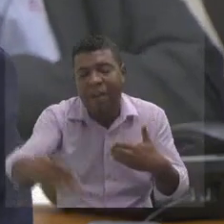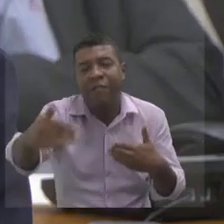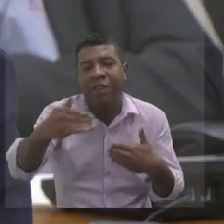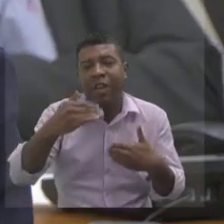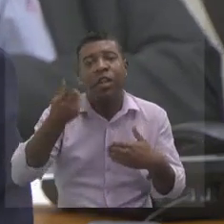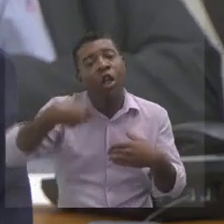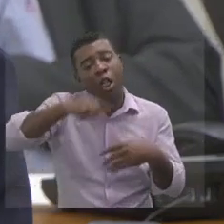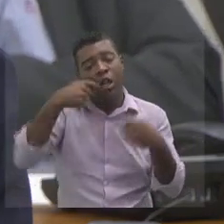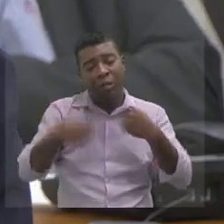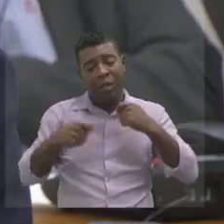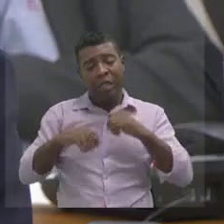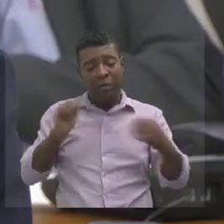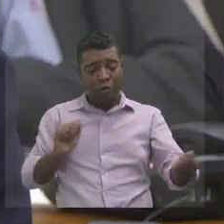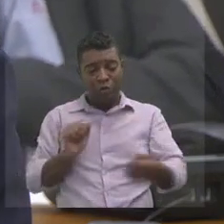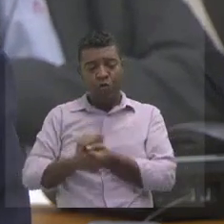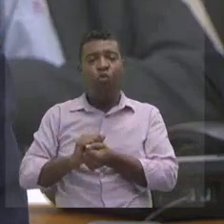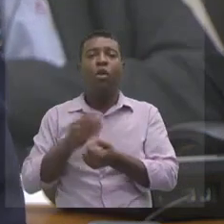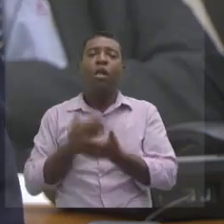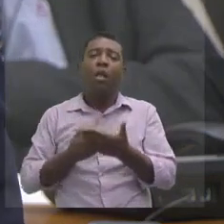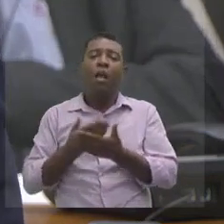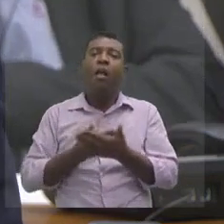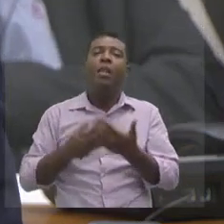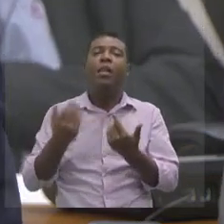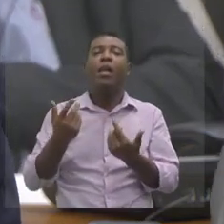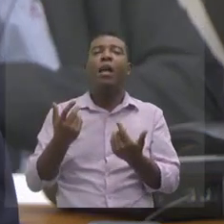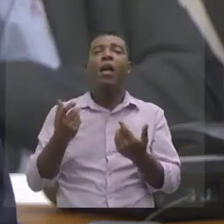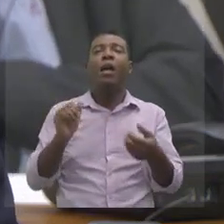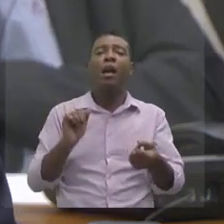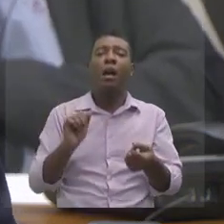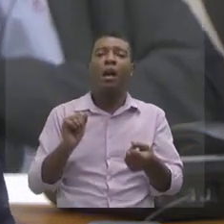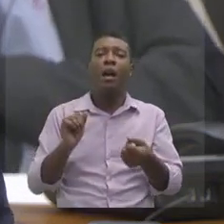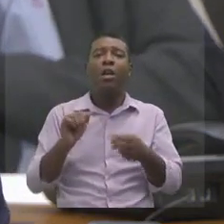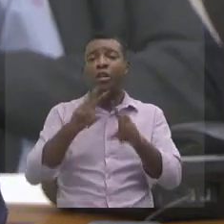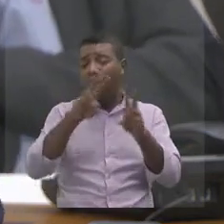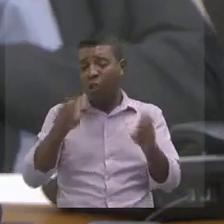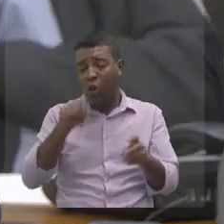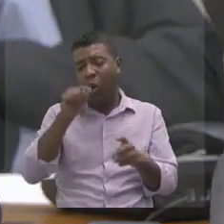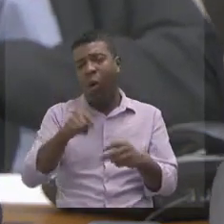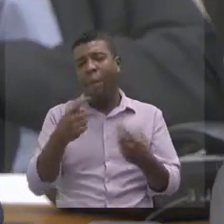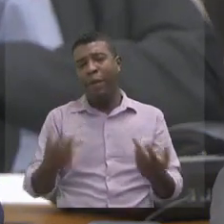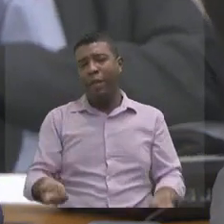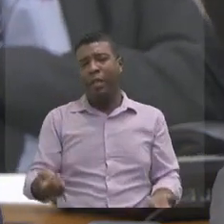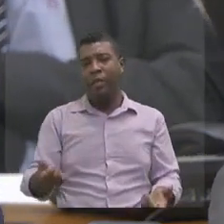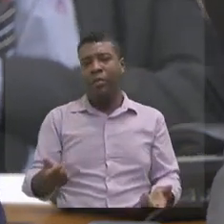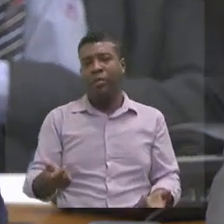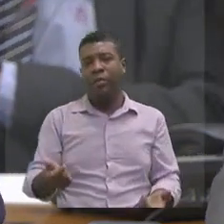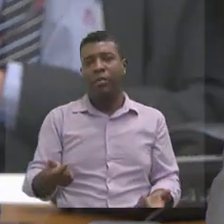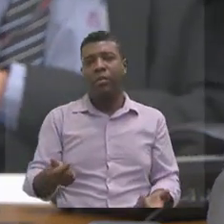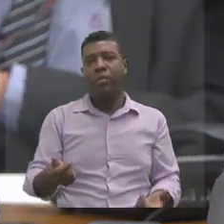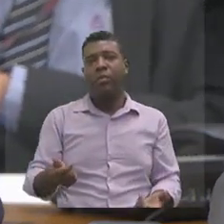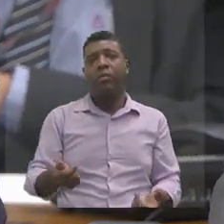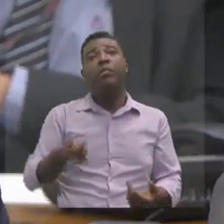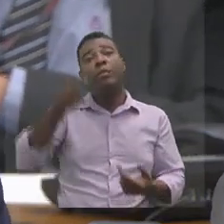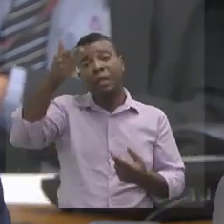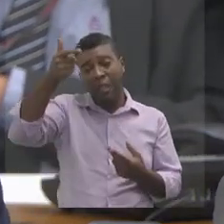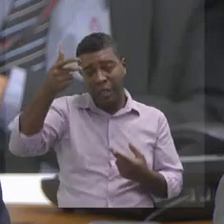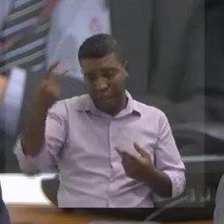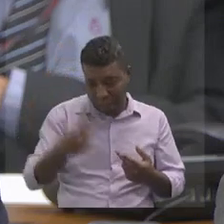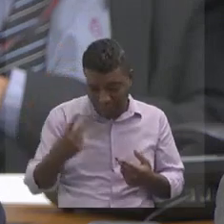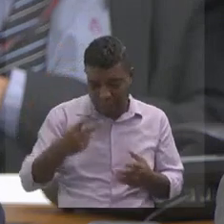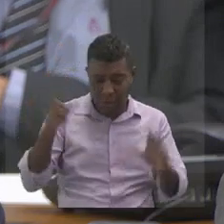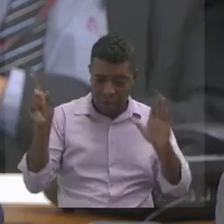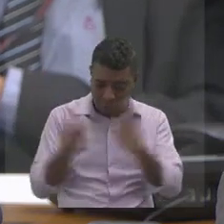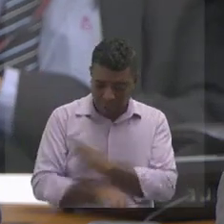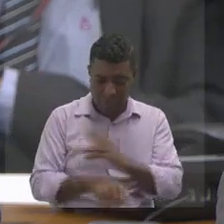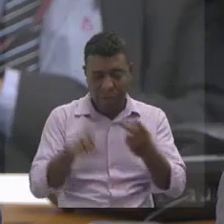com urgência serenidade e prioridade esta pauta e a nossa segunda pergunta secretário